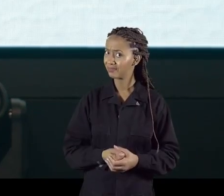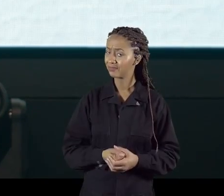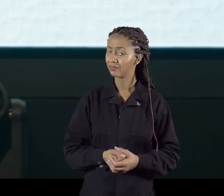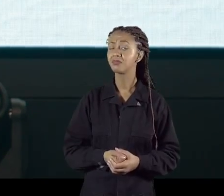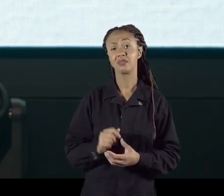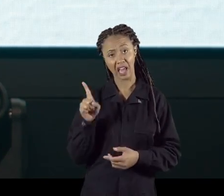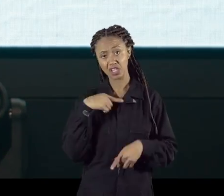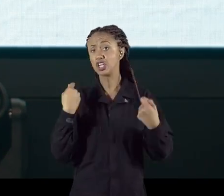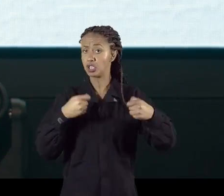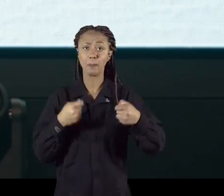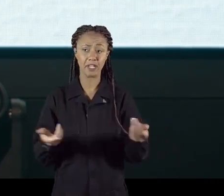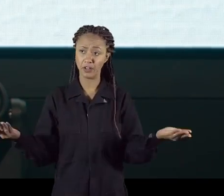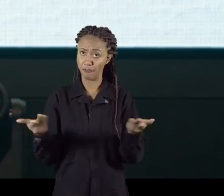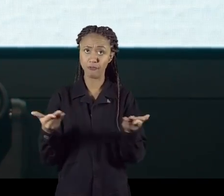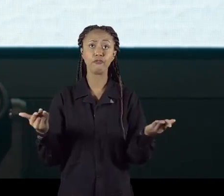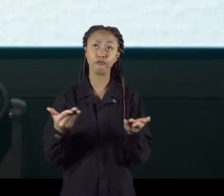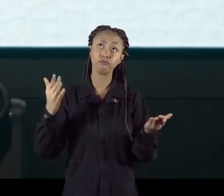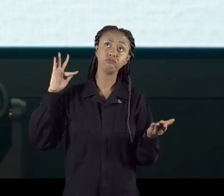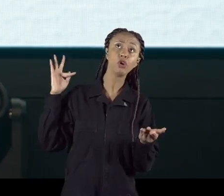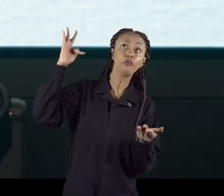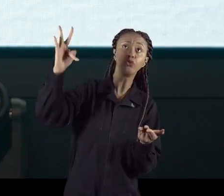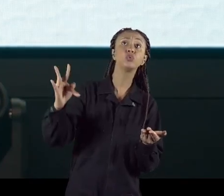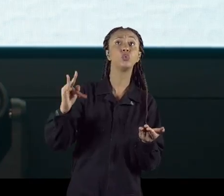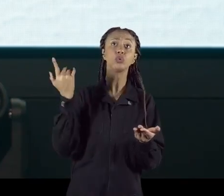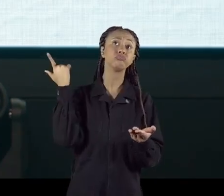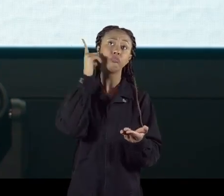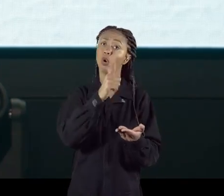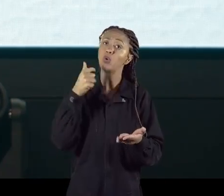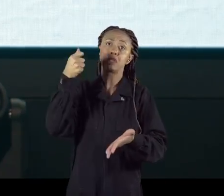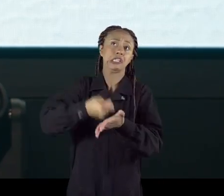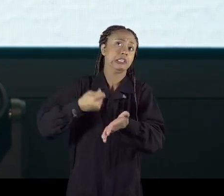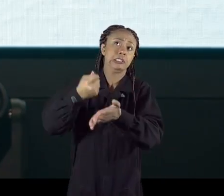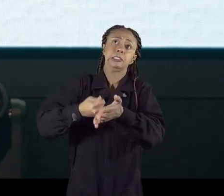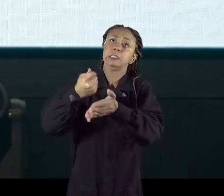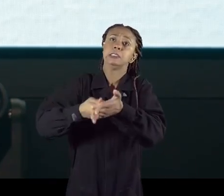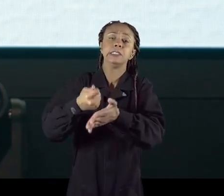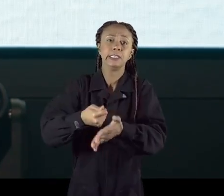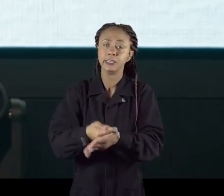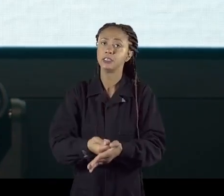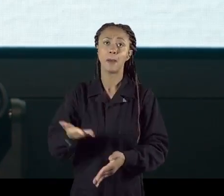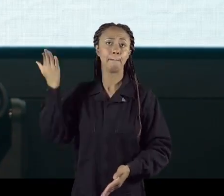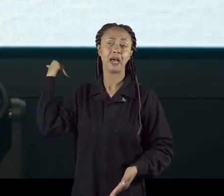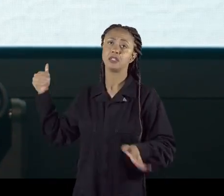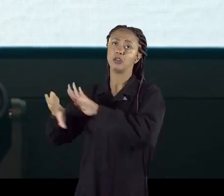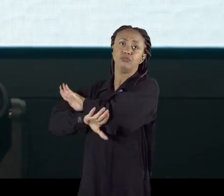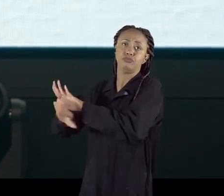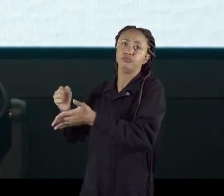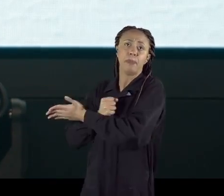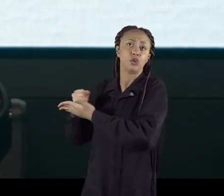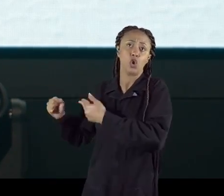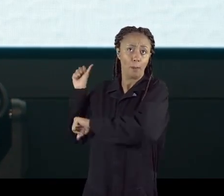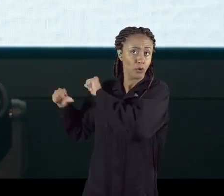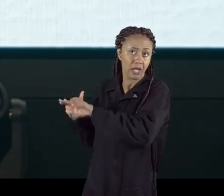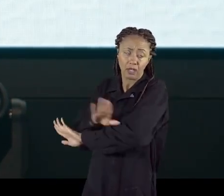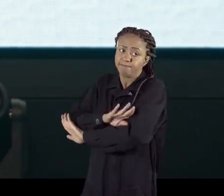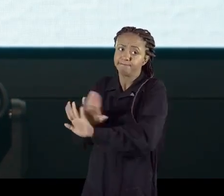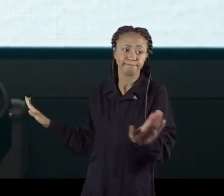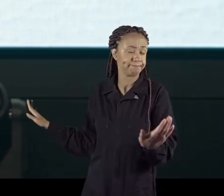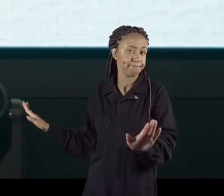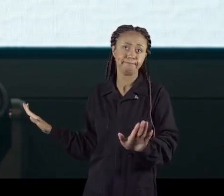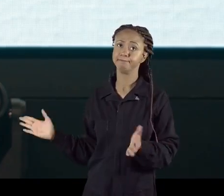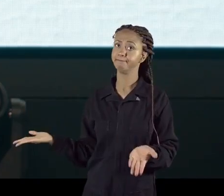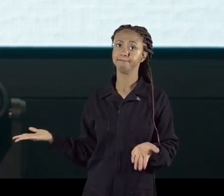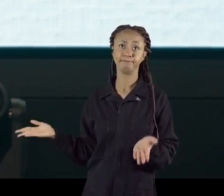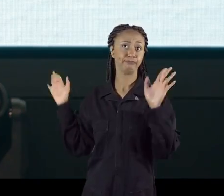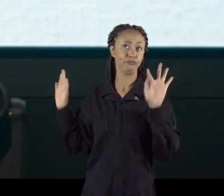temos que lidar mesmo é com presente que o futuro e com futuro porque o passado é inexorável já aconteceu não vai mudar já foi